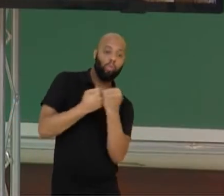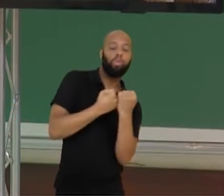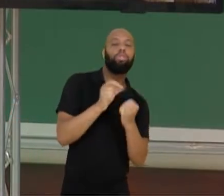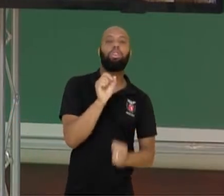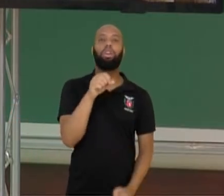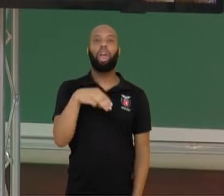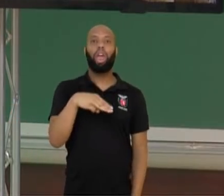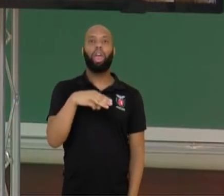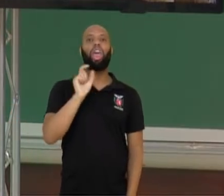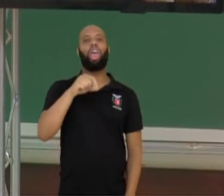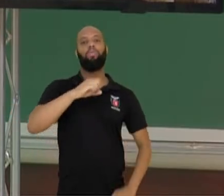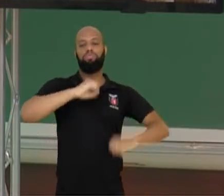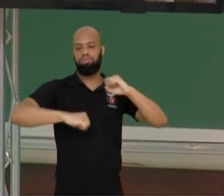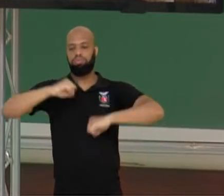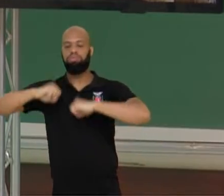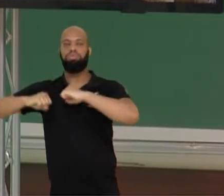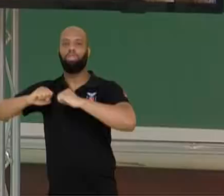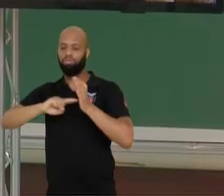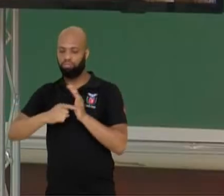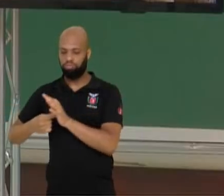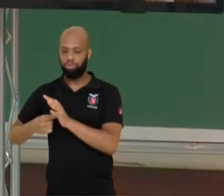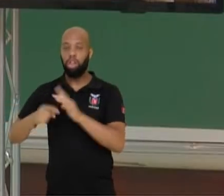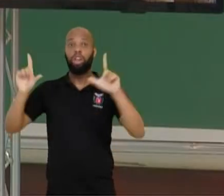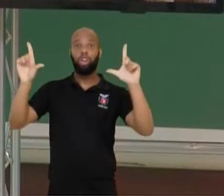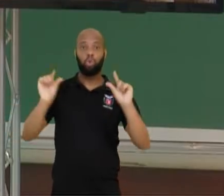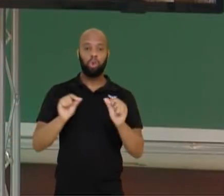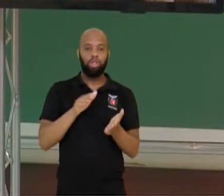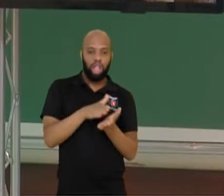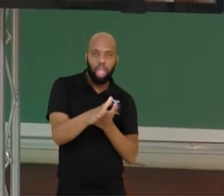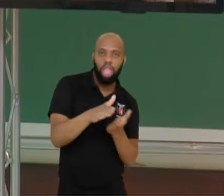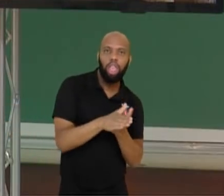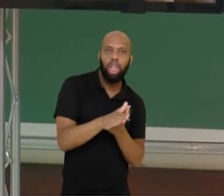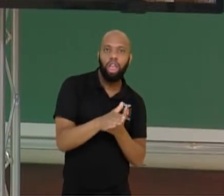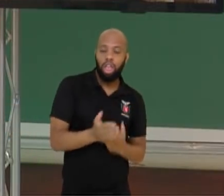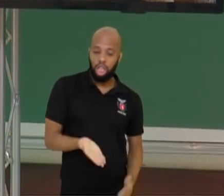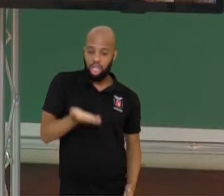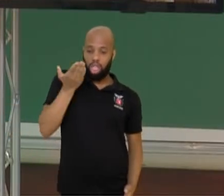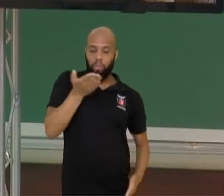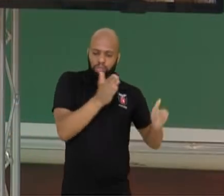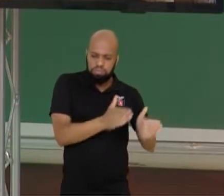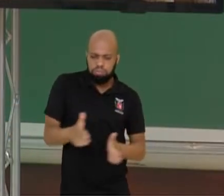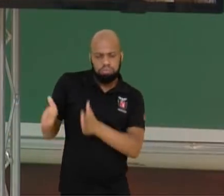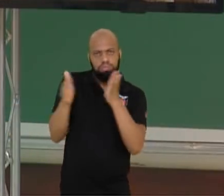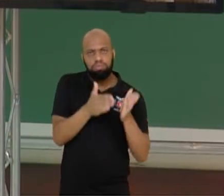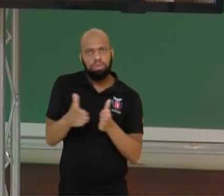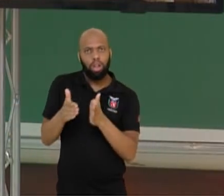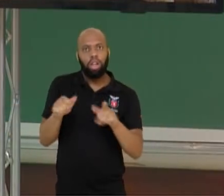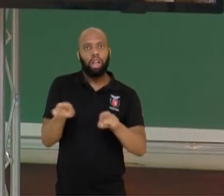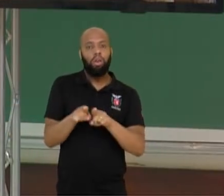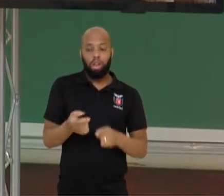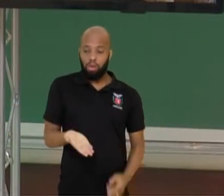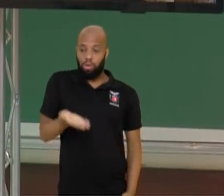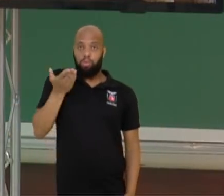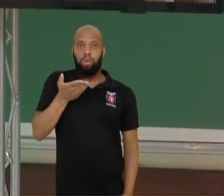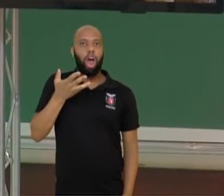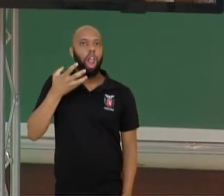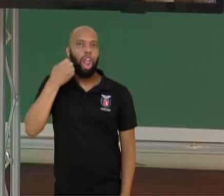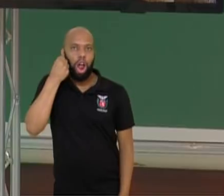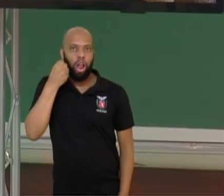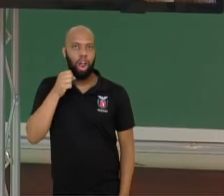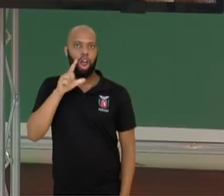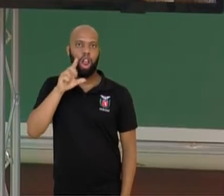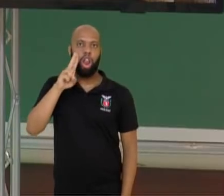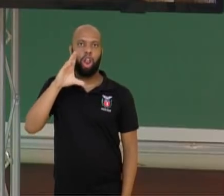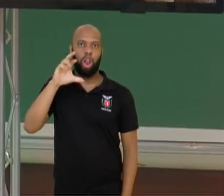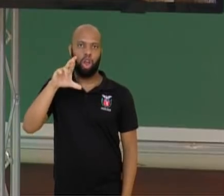máquinas, diminuiu os custos, aumentou a produtividade e aumentou os lucros. Então, claro, né,